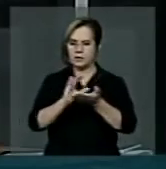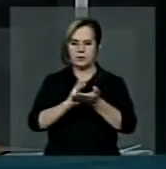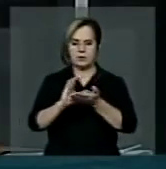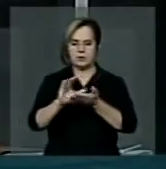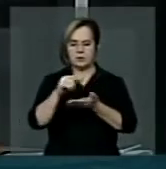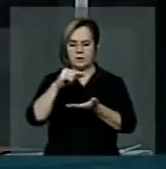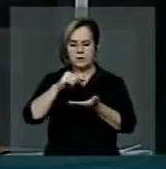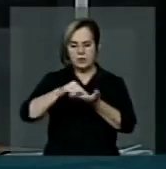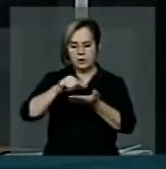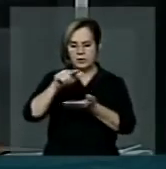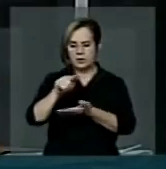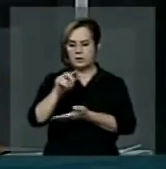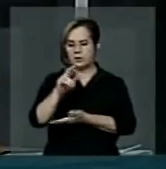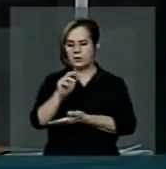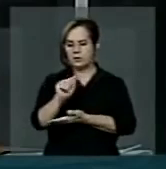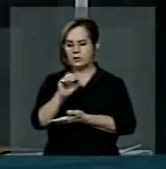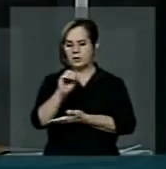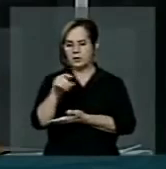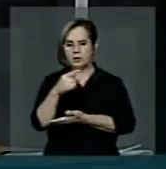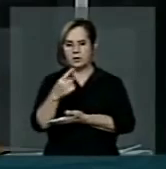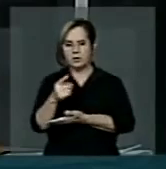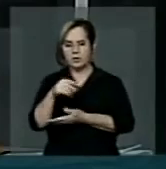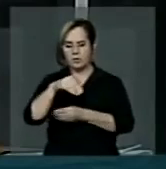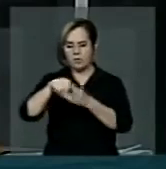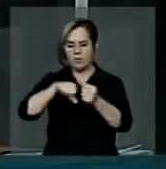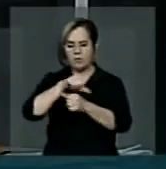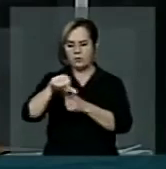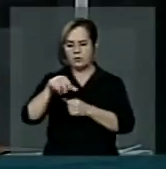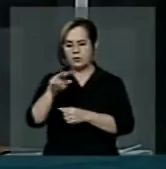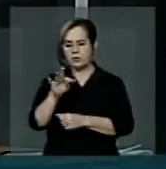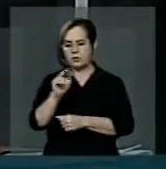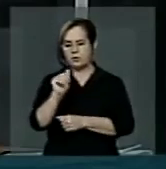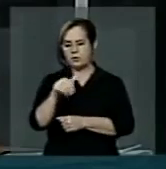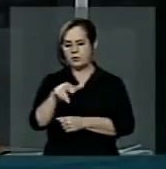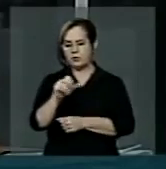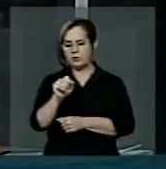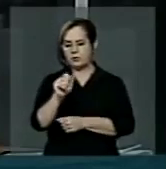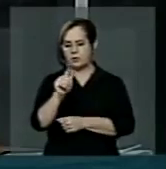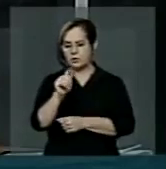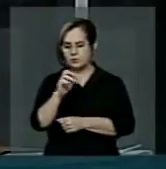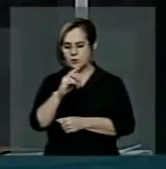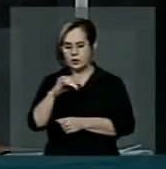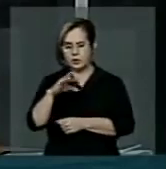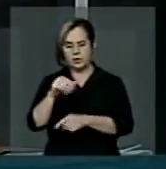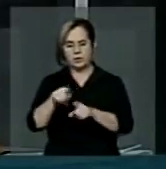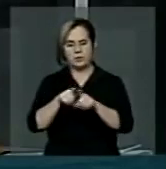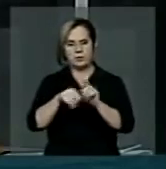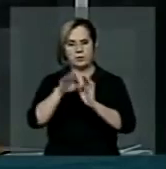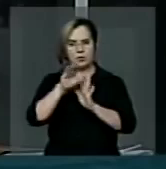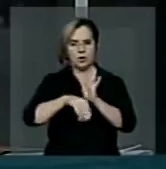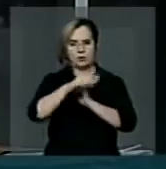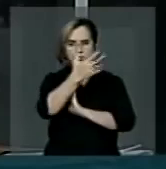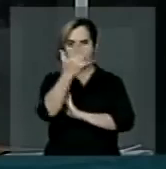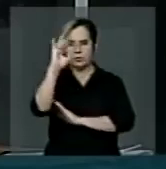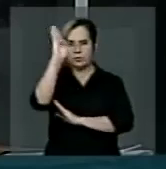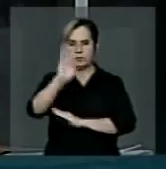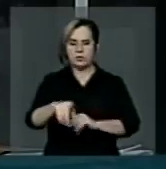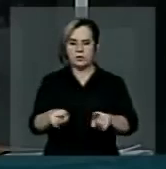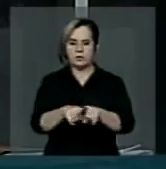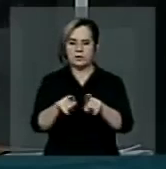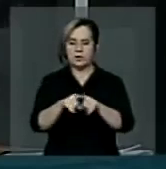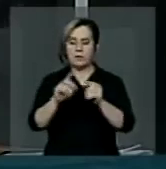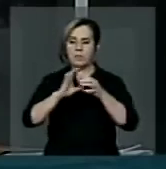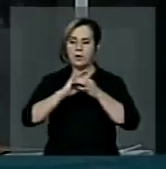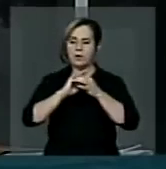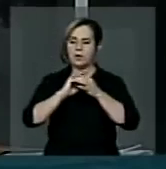transgênicos. Assim, já foi destruído o Código Florestal Brasileiro. Assim, se pretende legalizar atividades